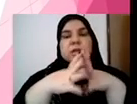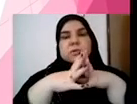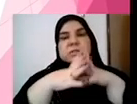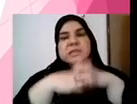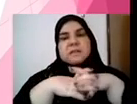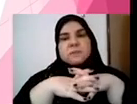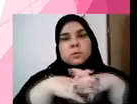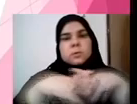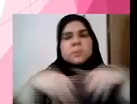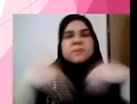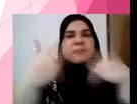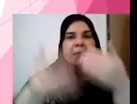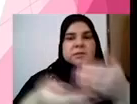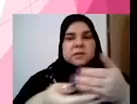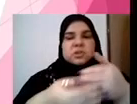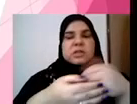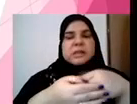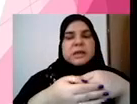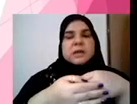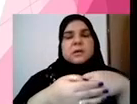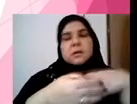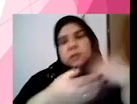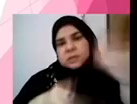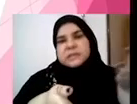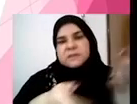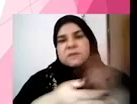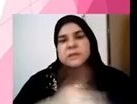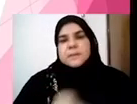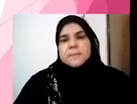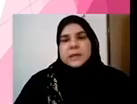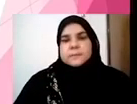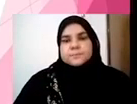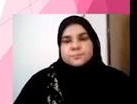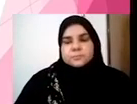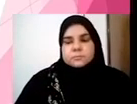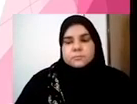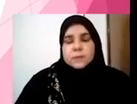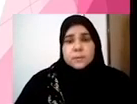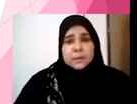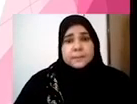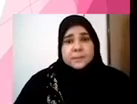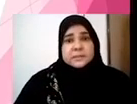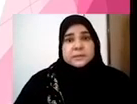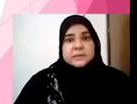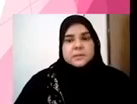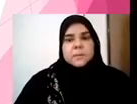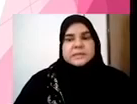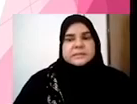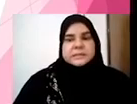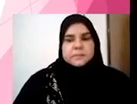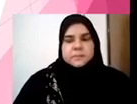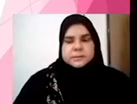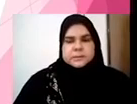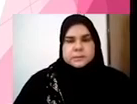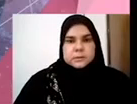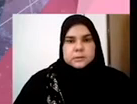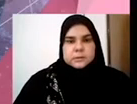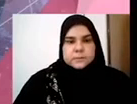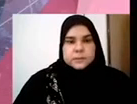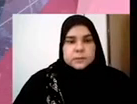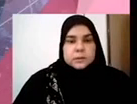o jeito de escrever o número para ficar mais fácil de ler e de escrever também. Uma representação mais